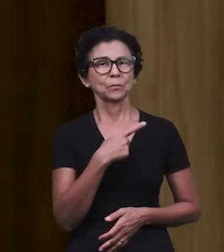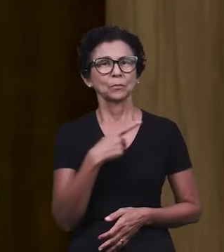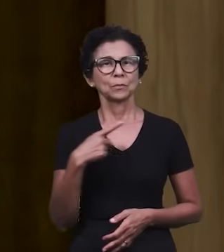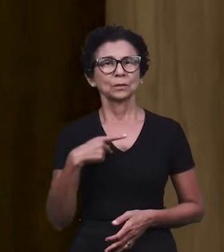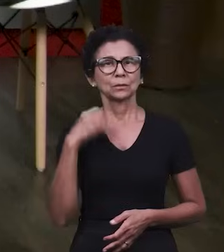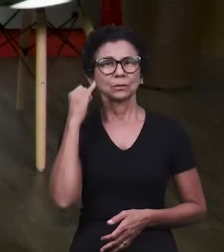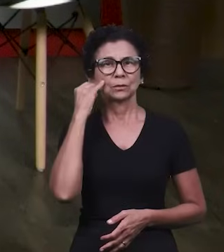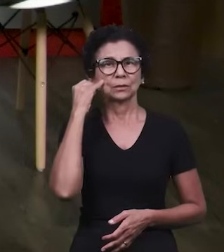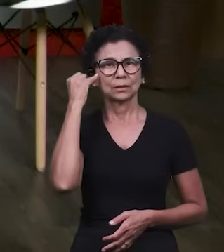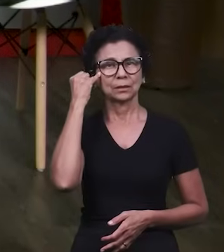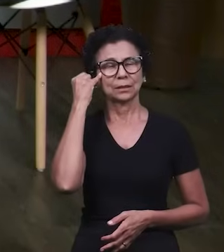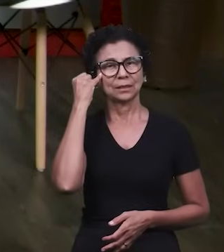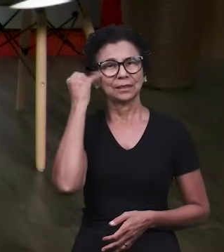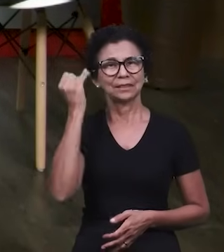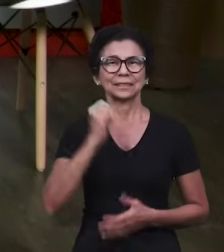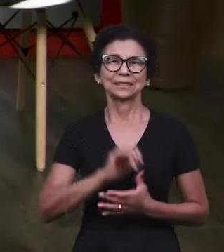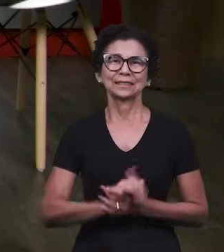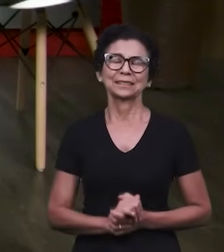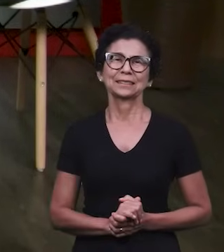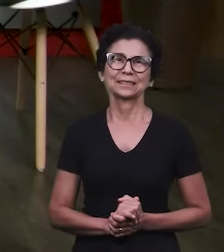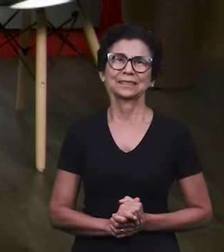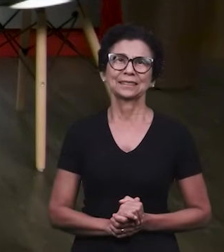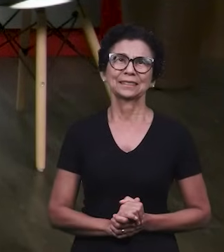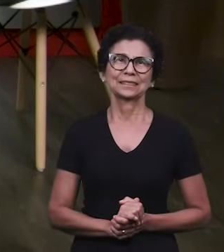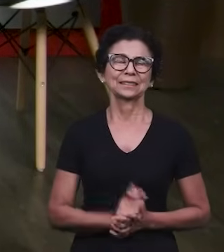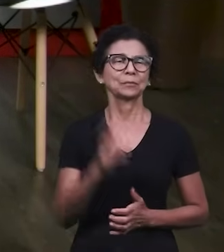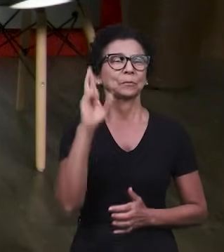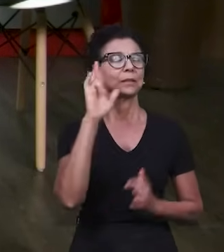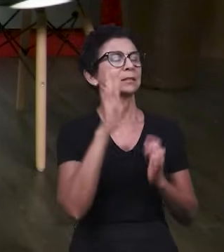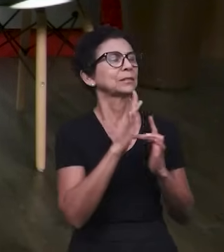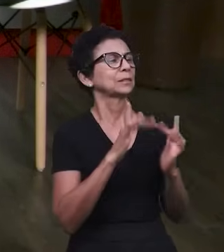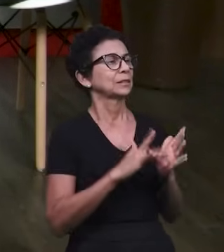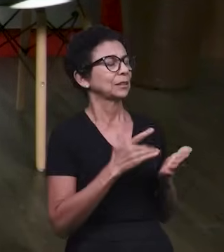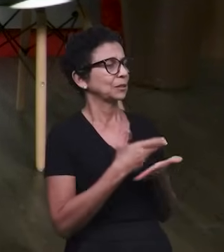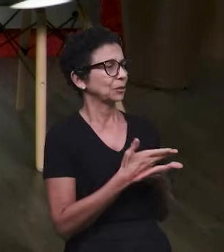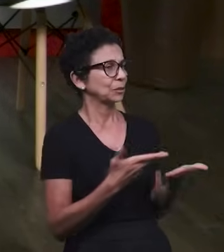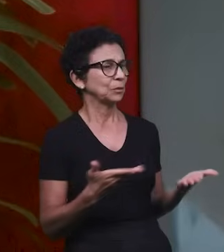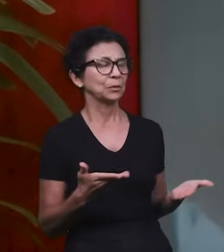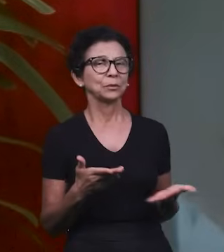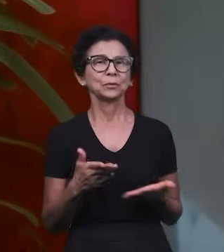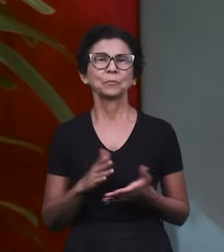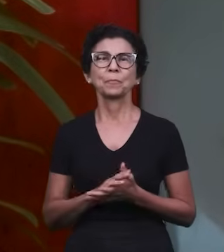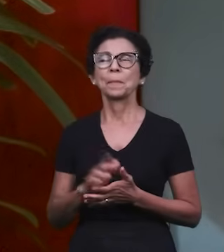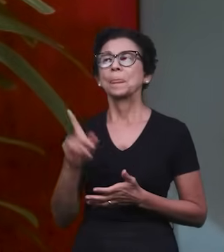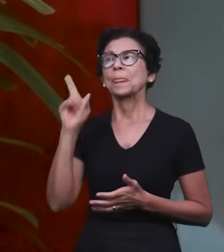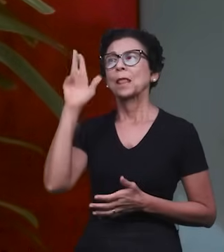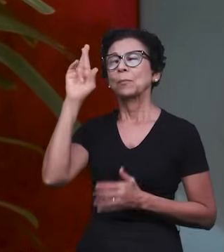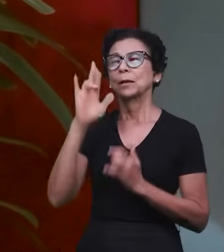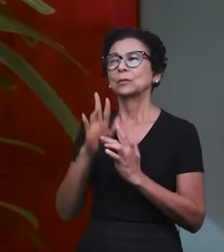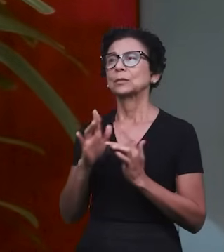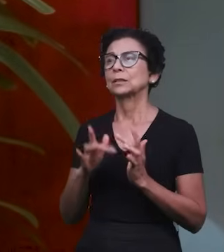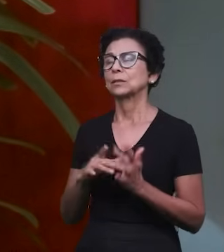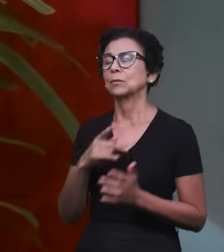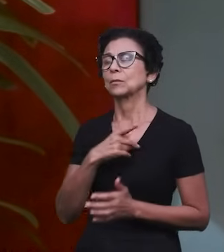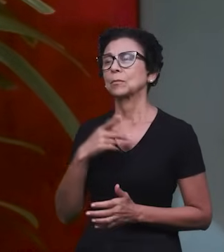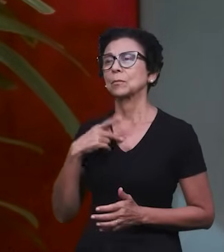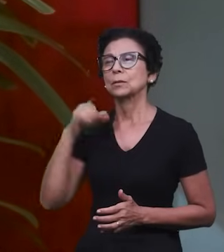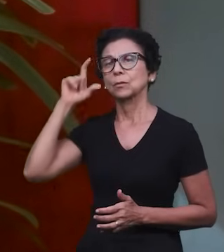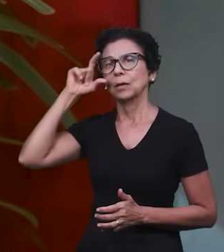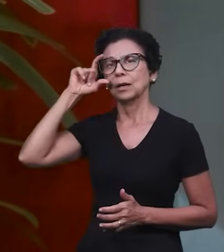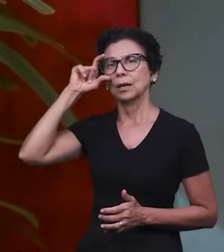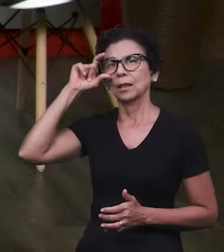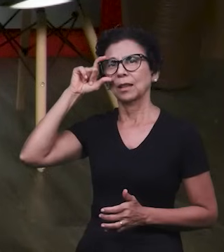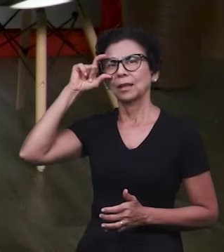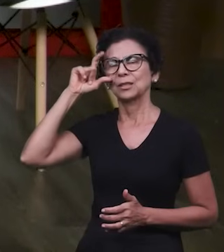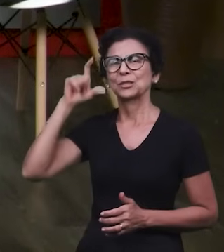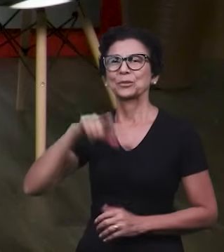Josias Júnior. A paz do Senhor, pastor Josias Júnior. Paz, Senhor Adaíso. Pastor Adaíso, paz, Senhor, para você que nos acompanha.